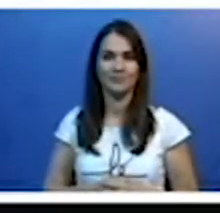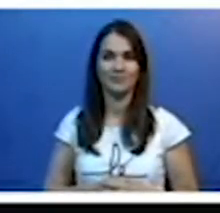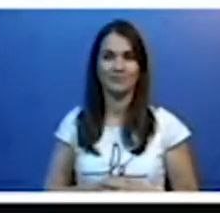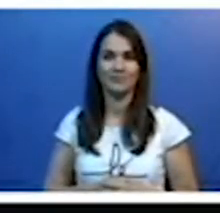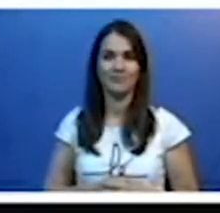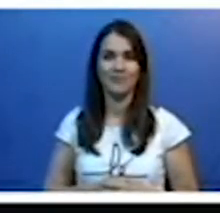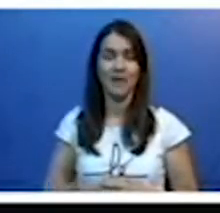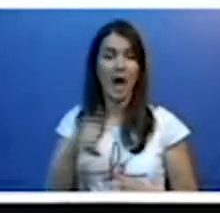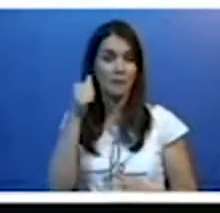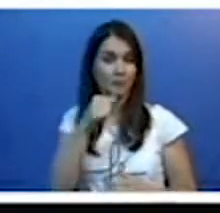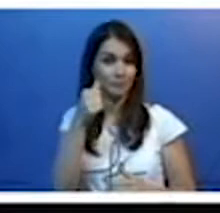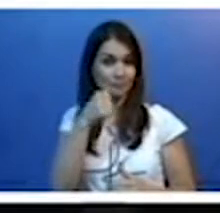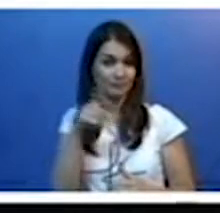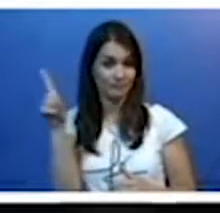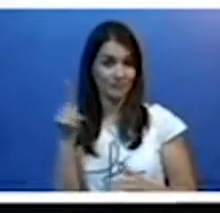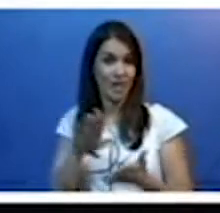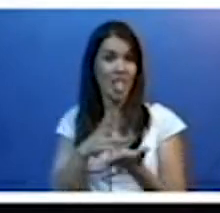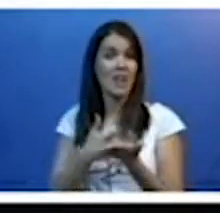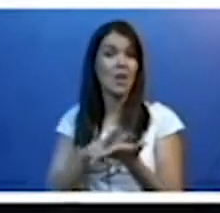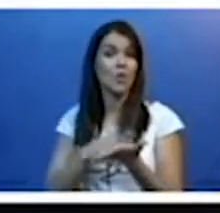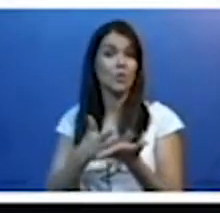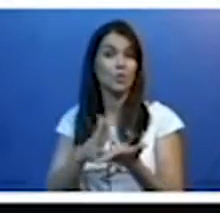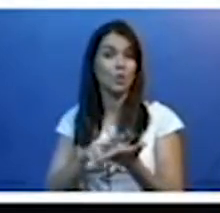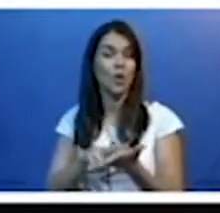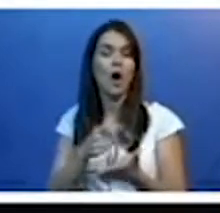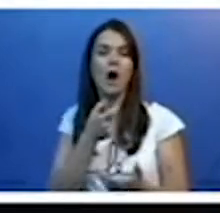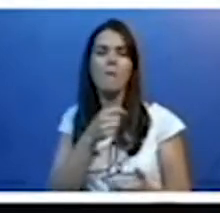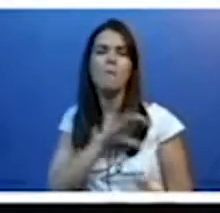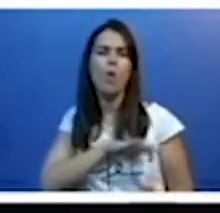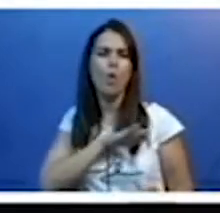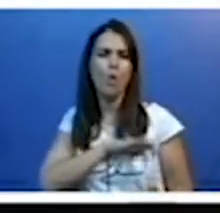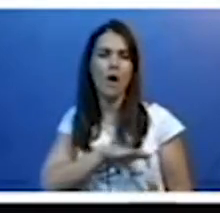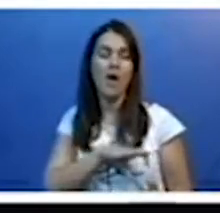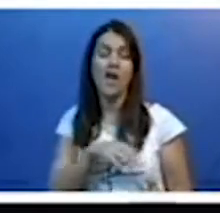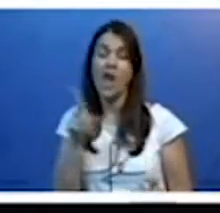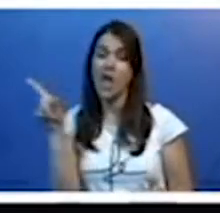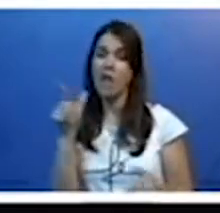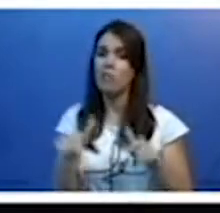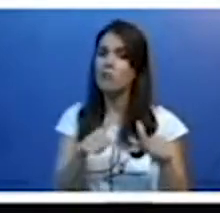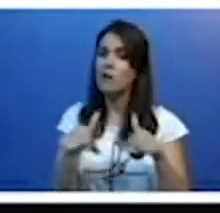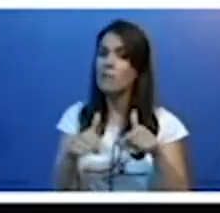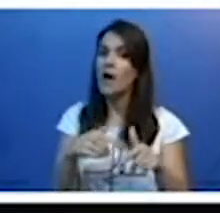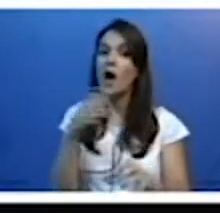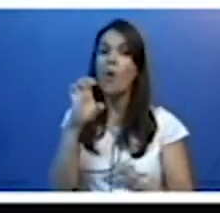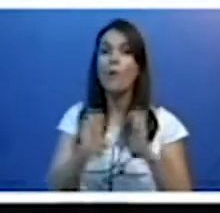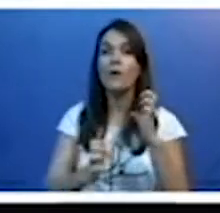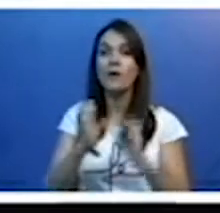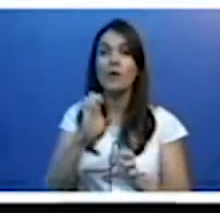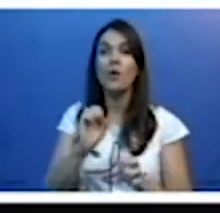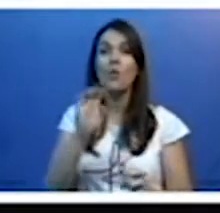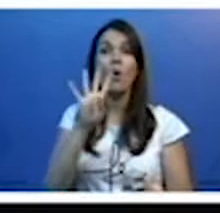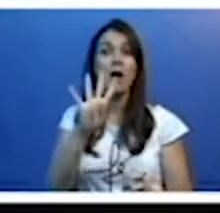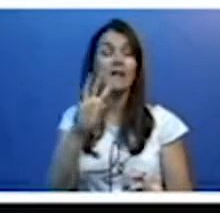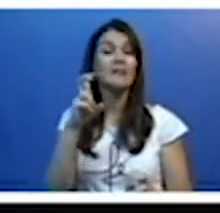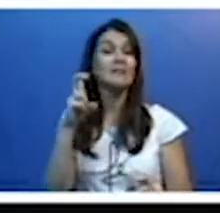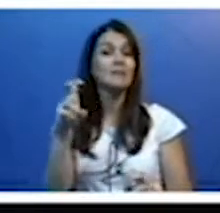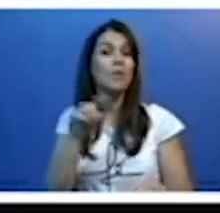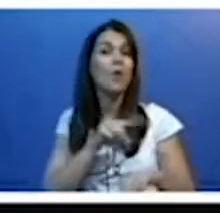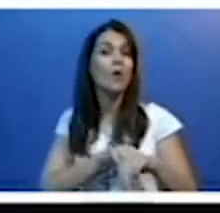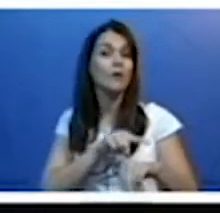Marcela é tradutora de inglês, português, e trabalha em uma empresa recebendo R$45 por